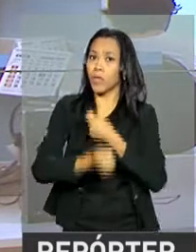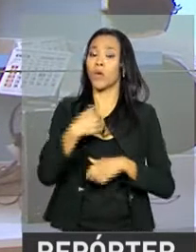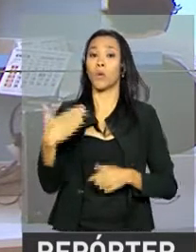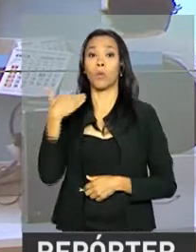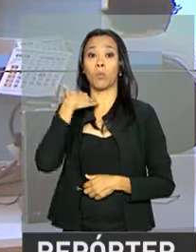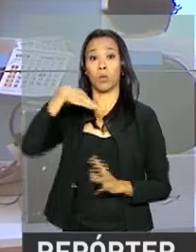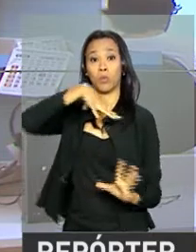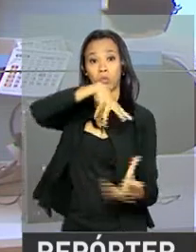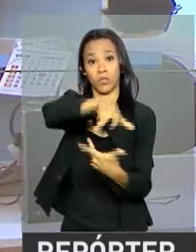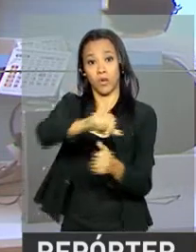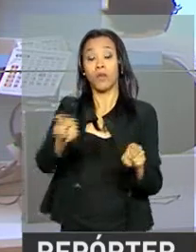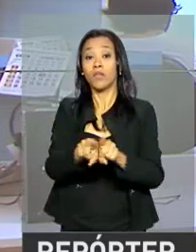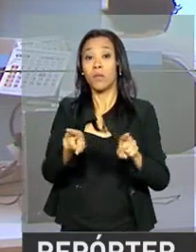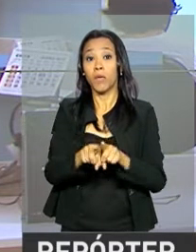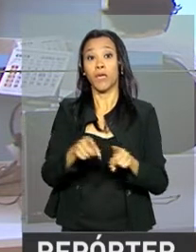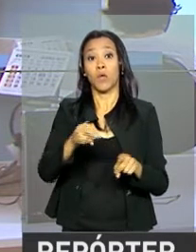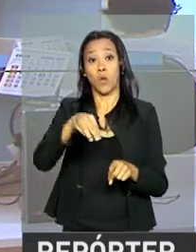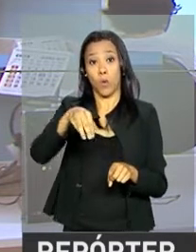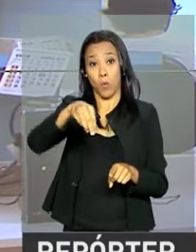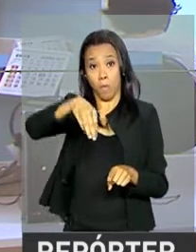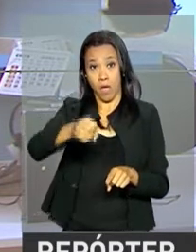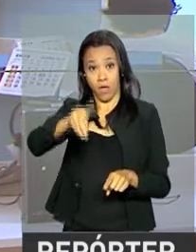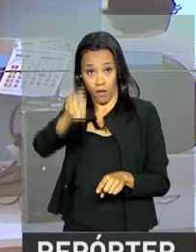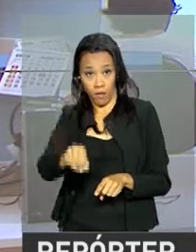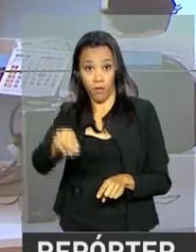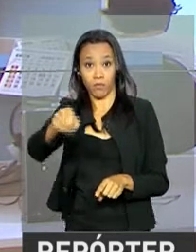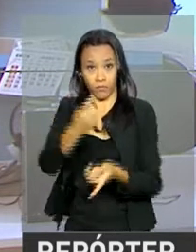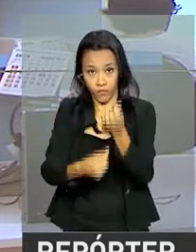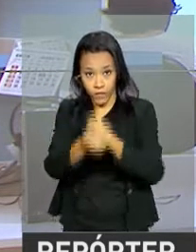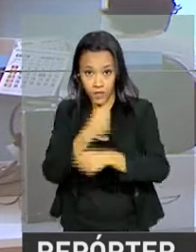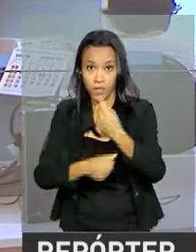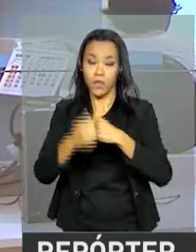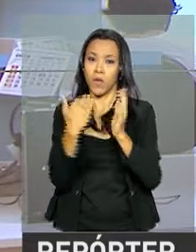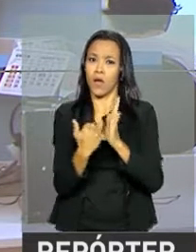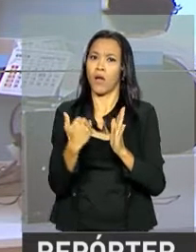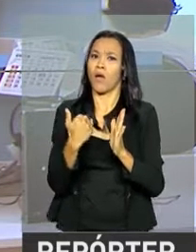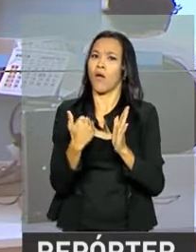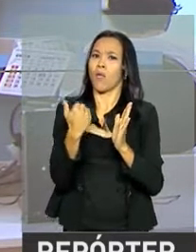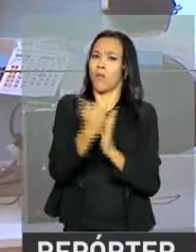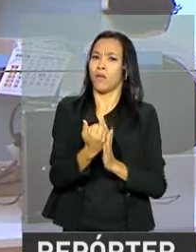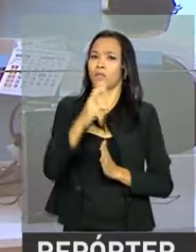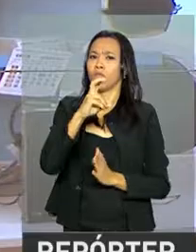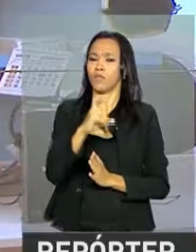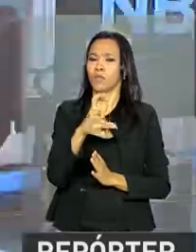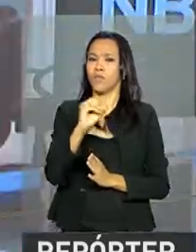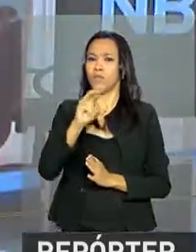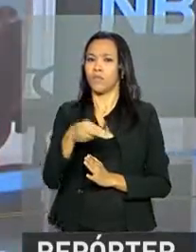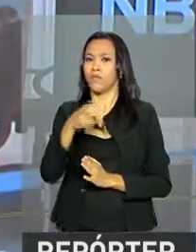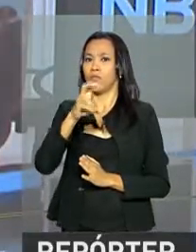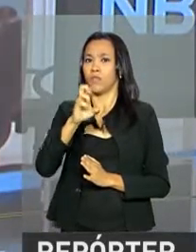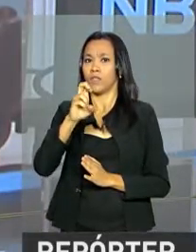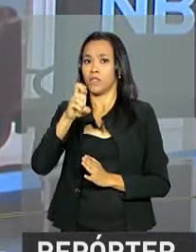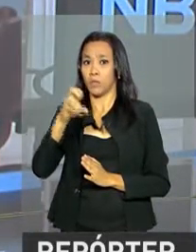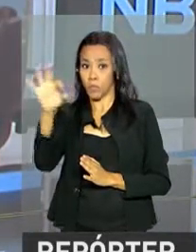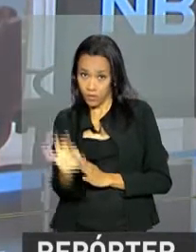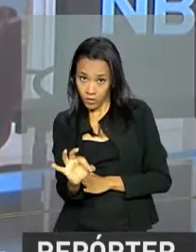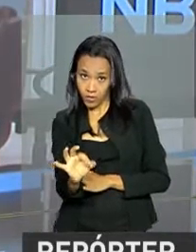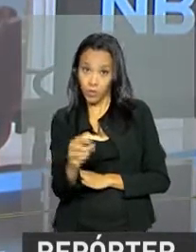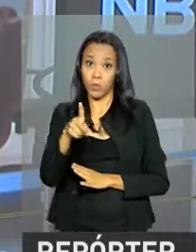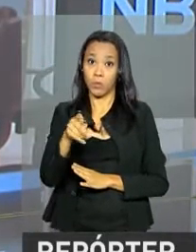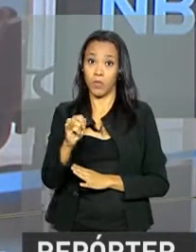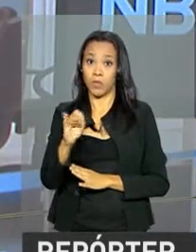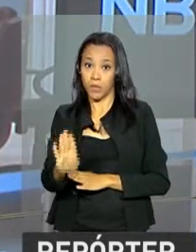financeiro prevendo um crescimento de 6 por cento no pib que é o produto interno bruto e puxado pela venda no